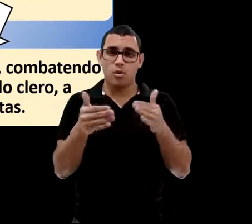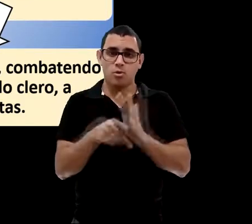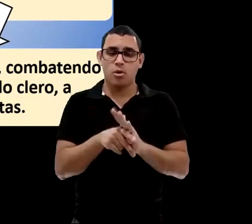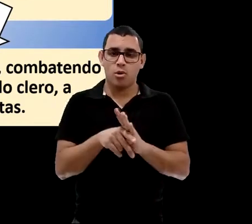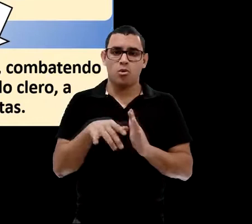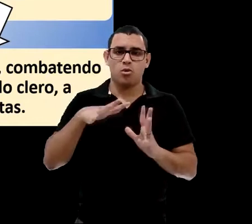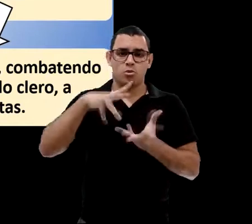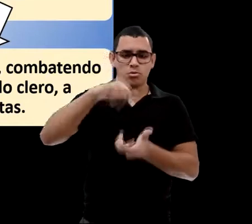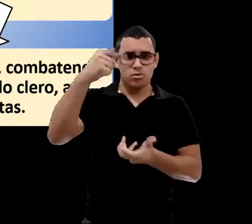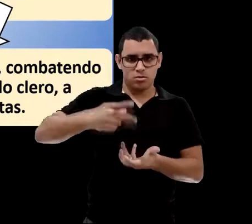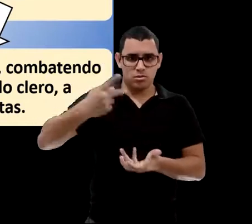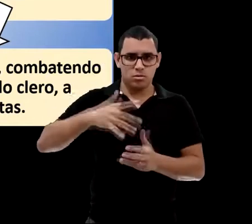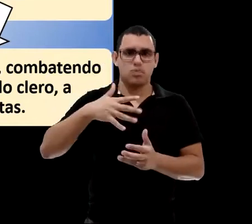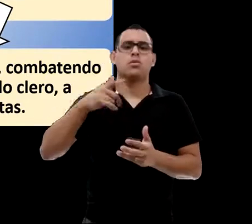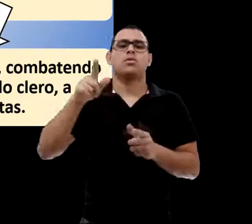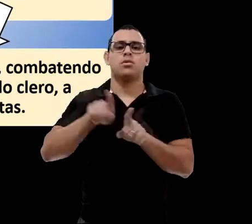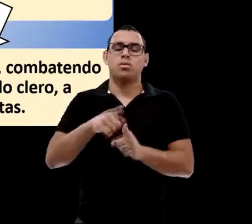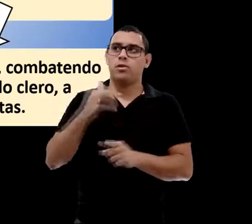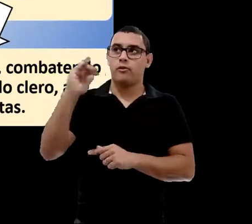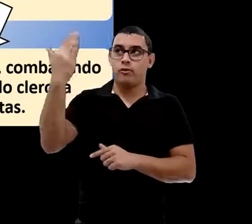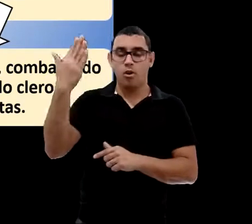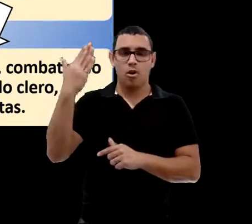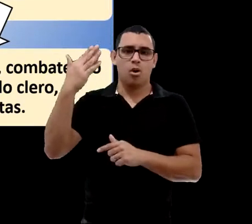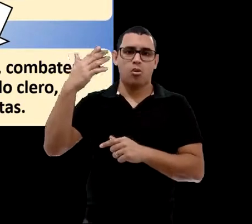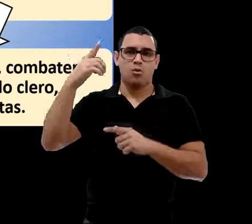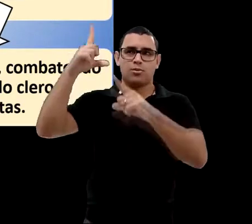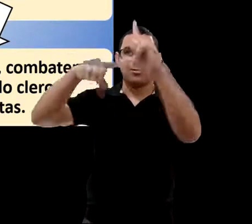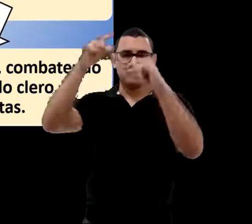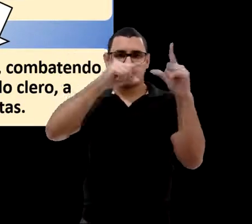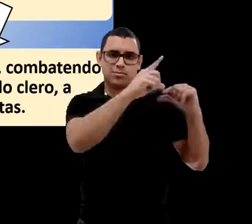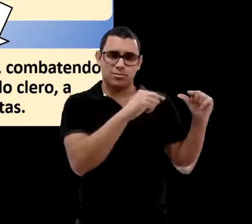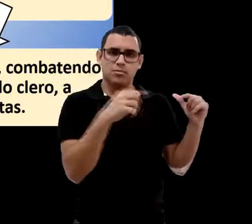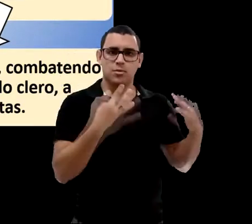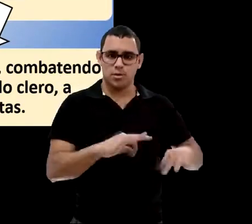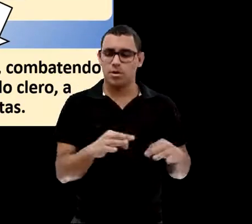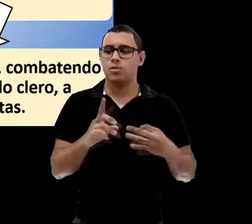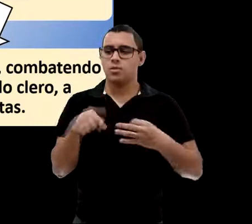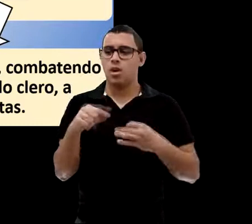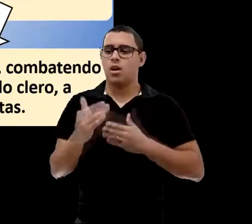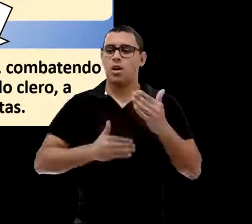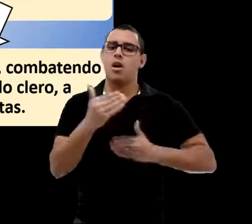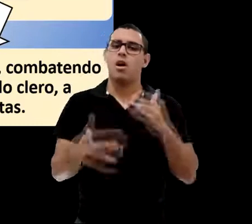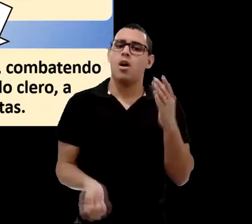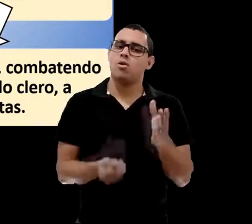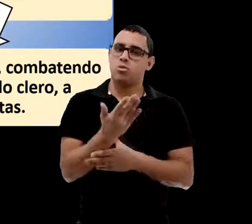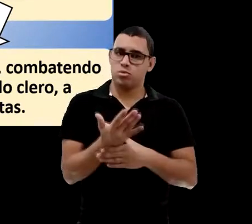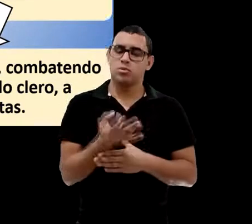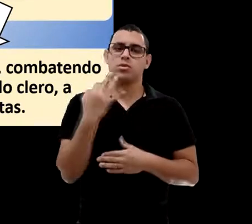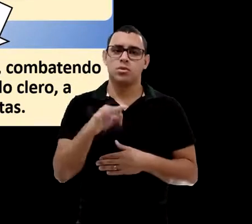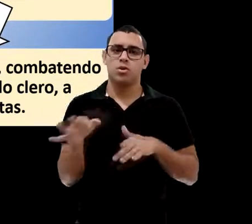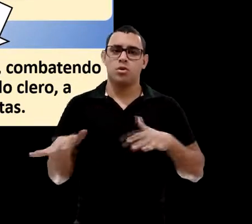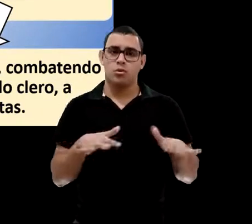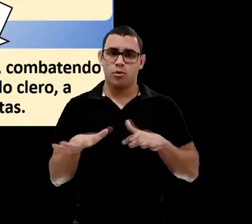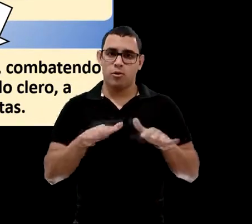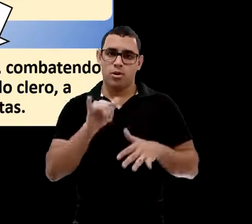Né? Então, a partir dessas ideias, essas leis matemáticas demonstráveis que operavam o universo, é que se gerou,